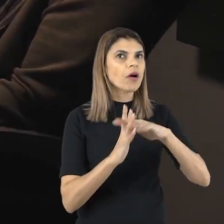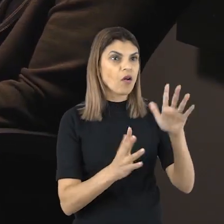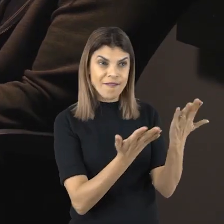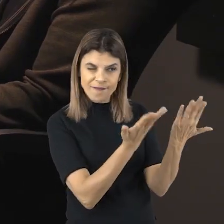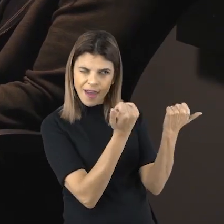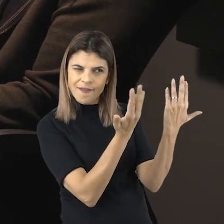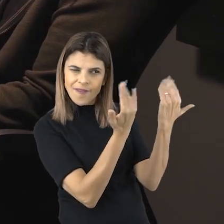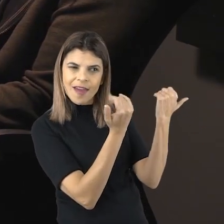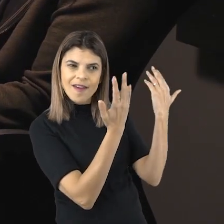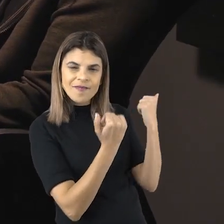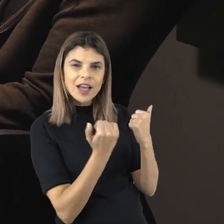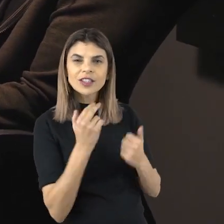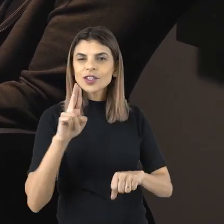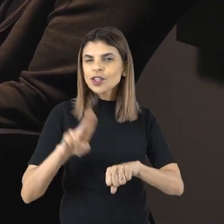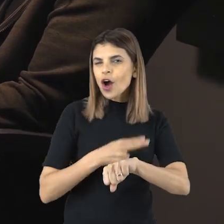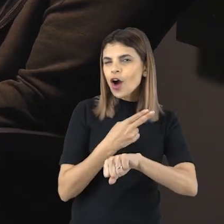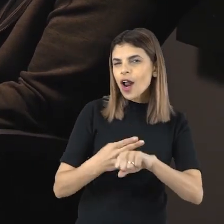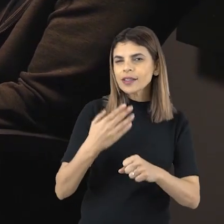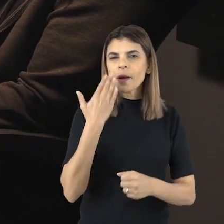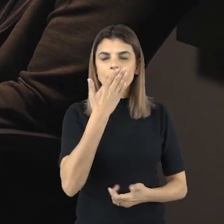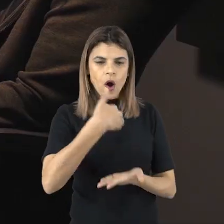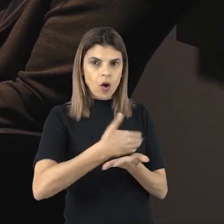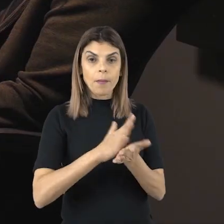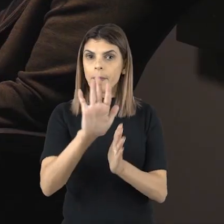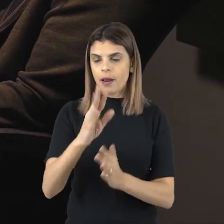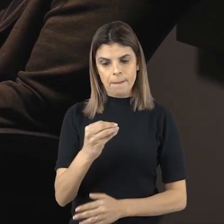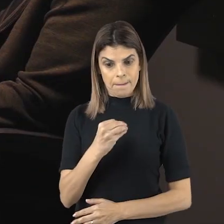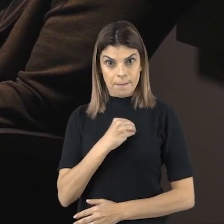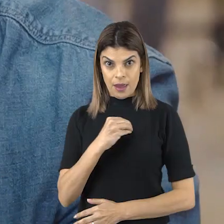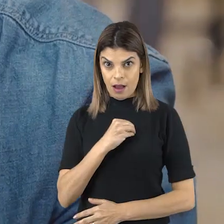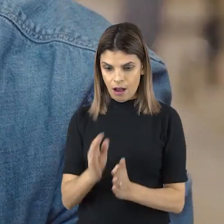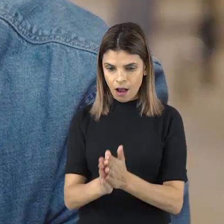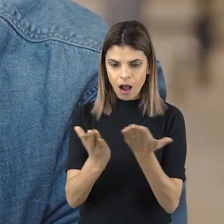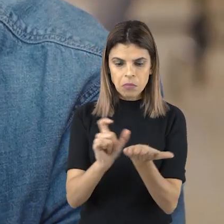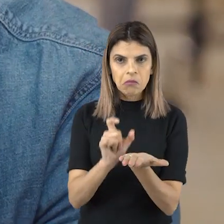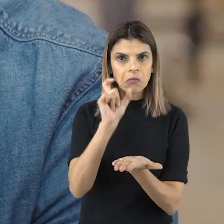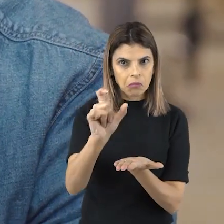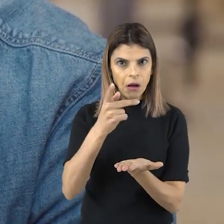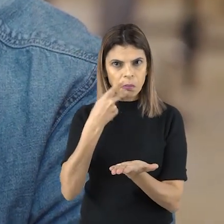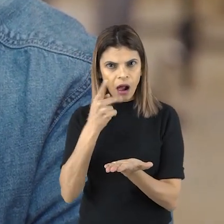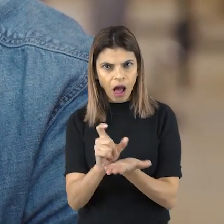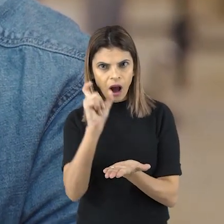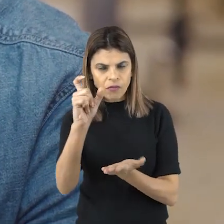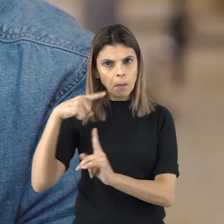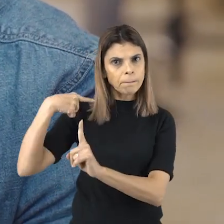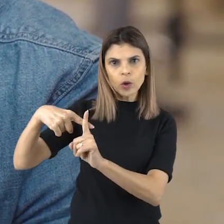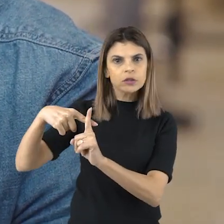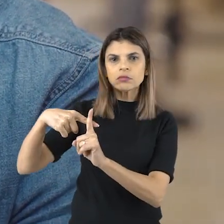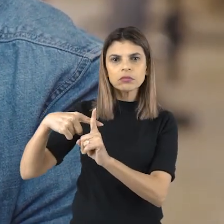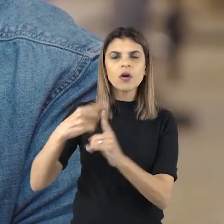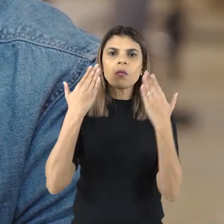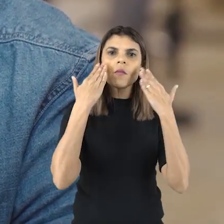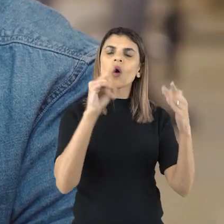antes. Vem, tem bolo de chocolate, bolo de chocolate. O pecado na Bíblia não é descrito de uma forma positiva. Ele é usado para descrever